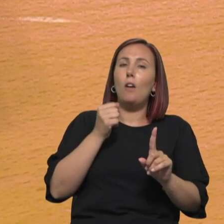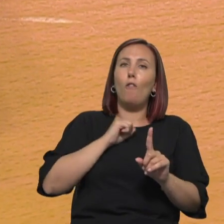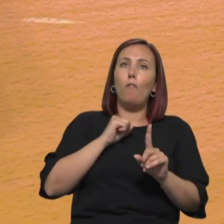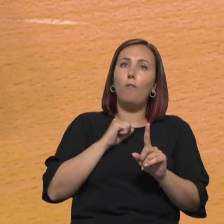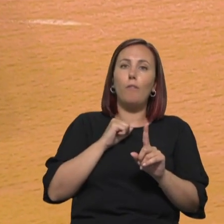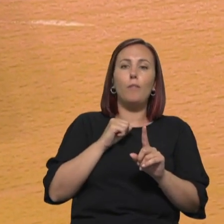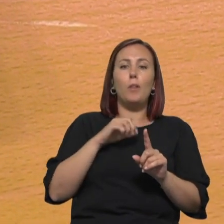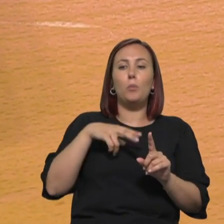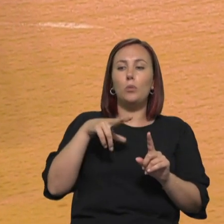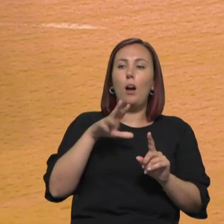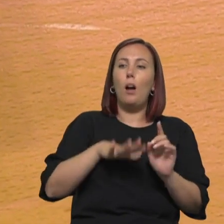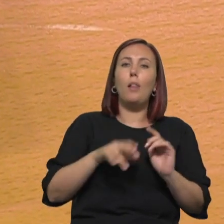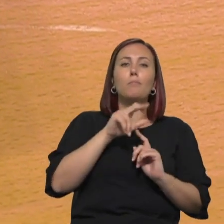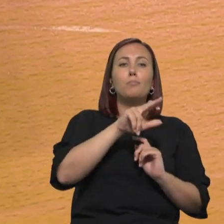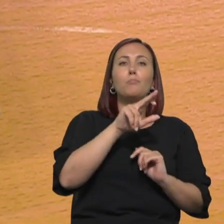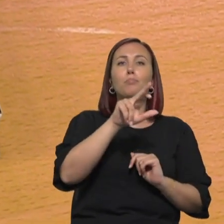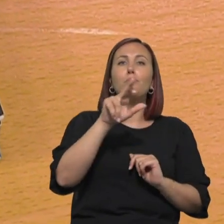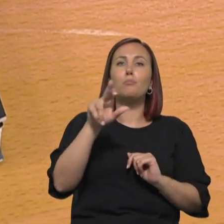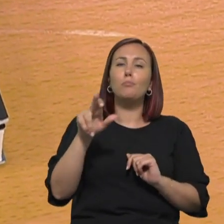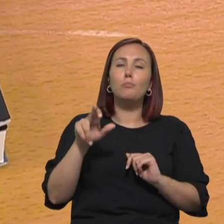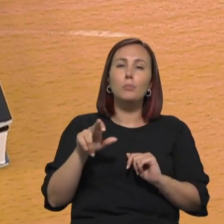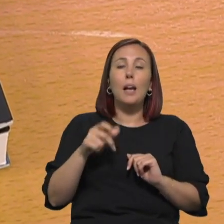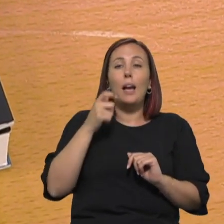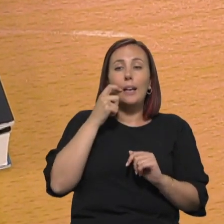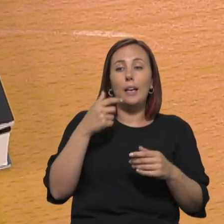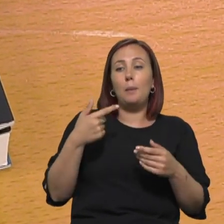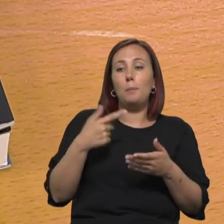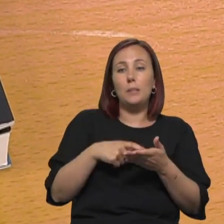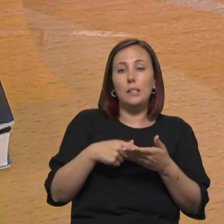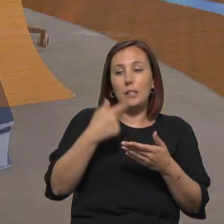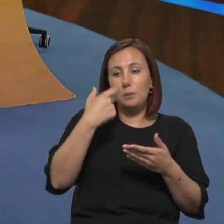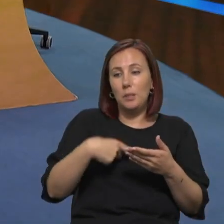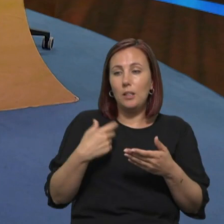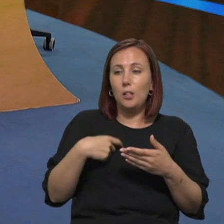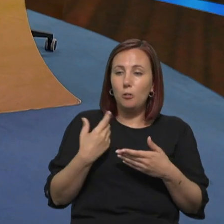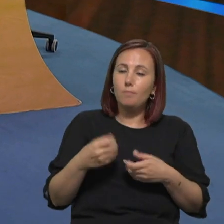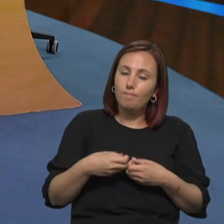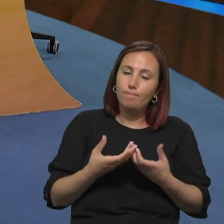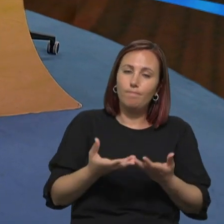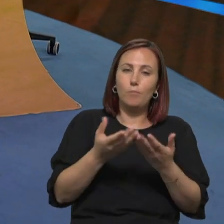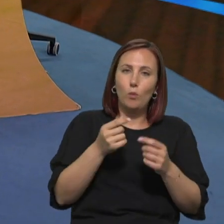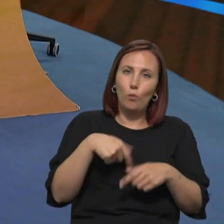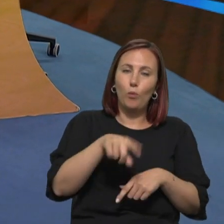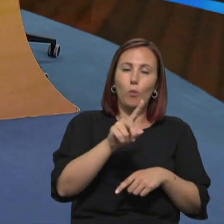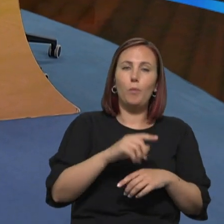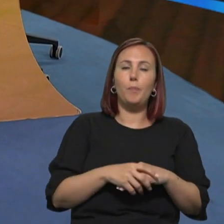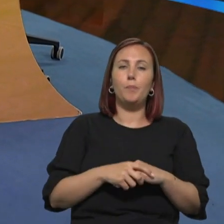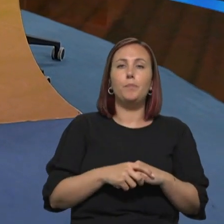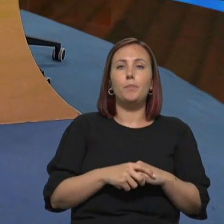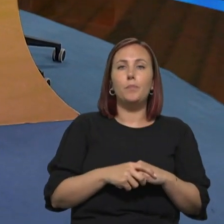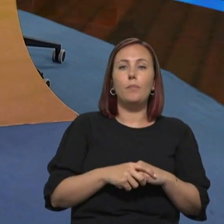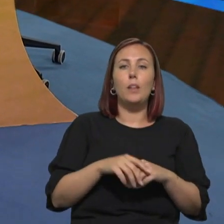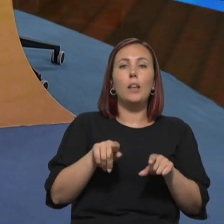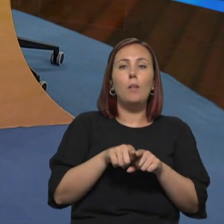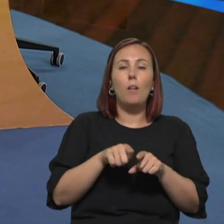andar pelo país, era atender àqueles que dele precisassem, era confessar, que era muito importante para ele, era pregar,